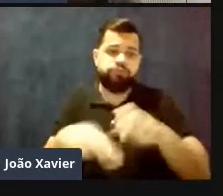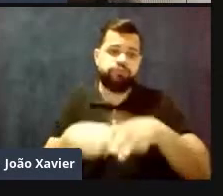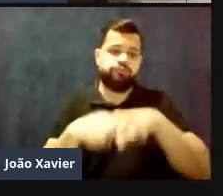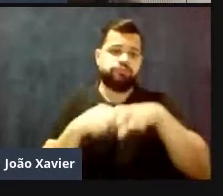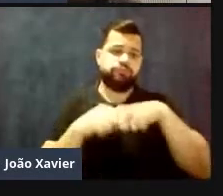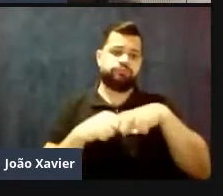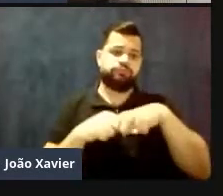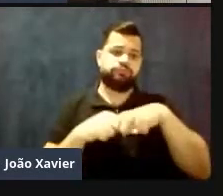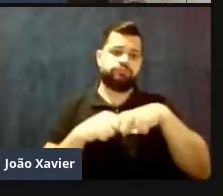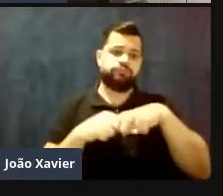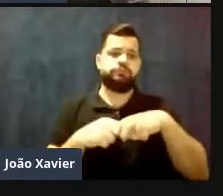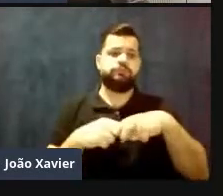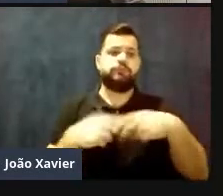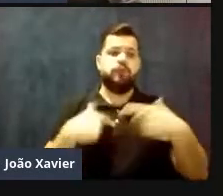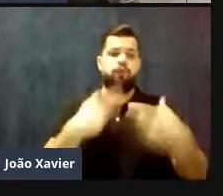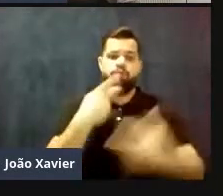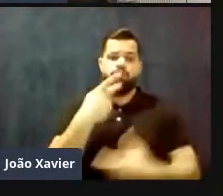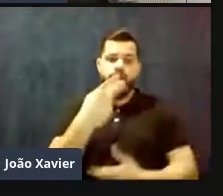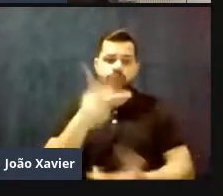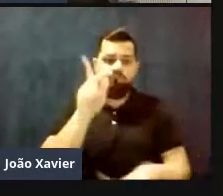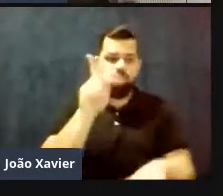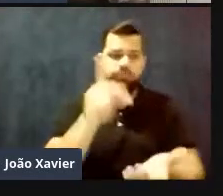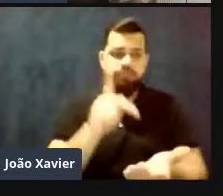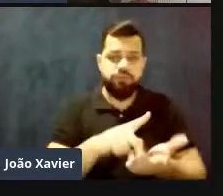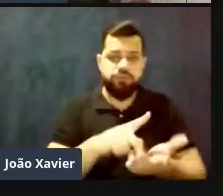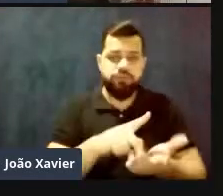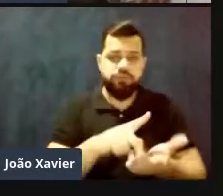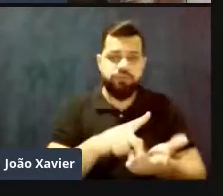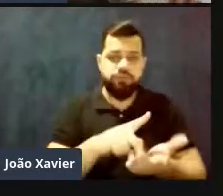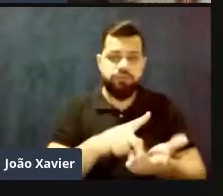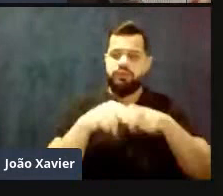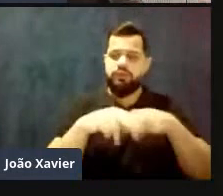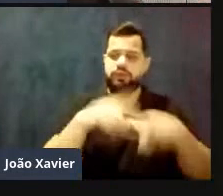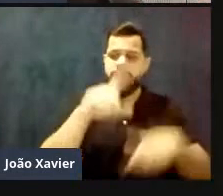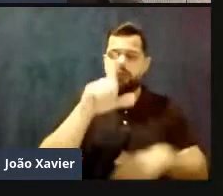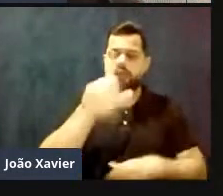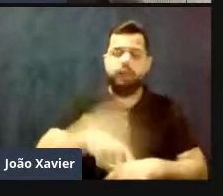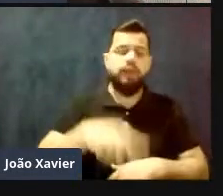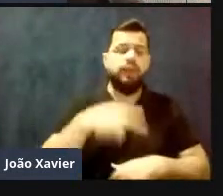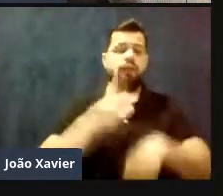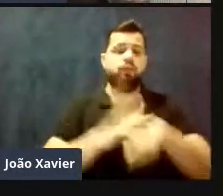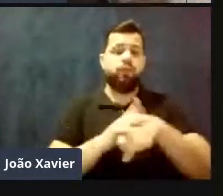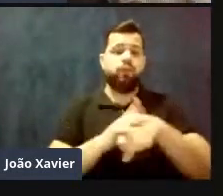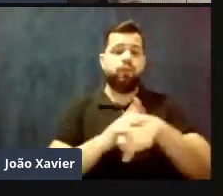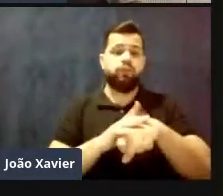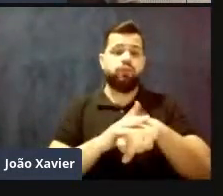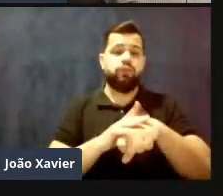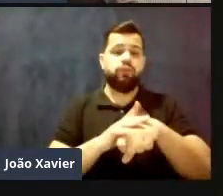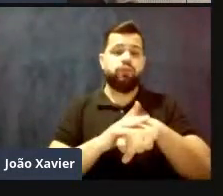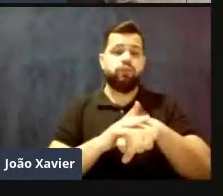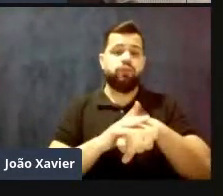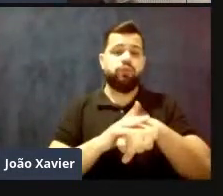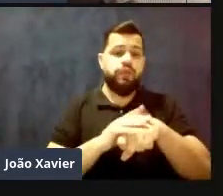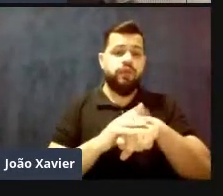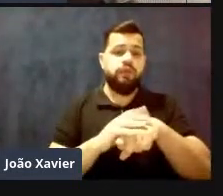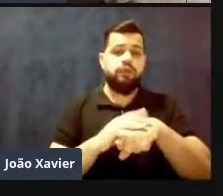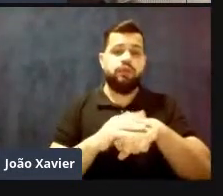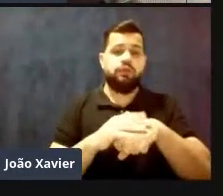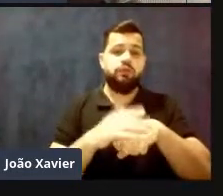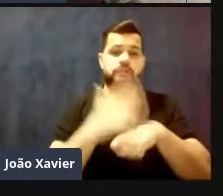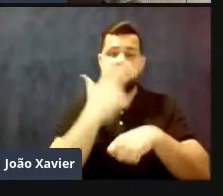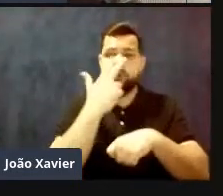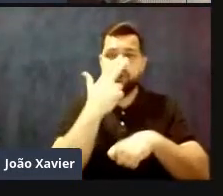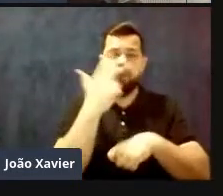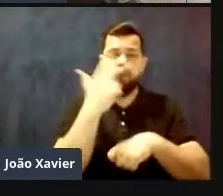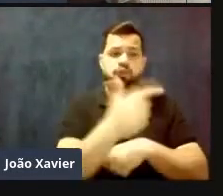vocês, a Covid ainda era vista como uma doença que aparentemente não mostrava o menor prognóstico. Então, as pessoas elas tinham um